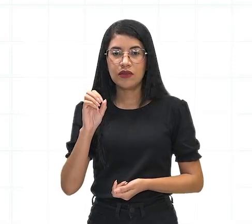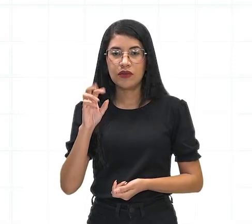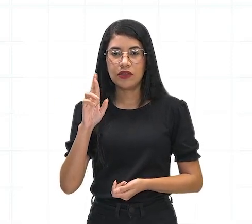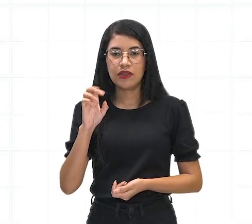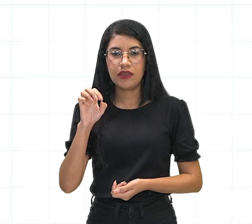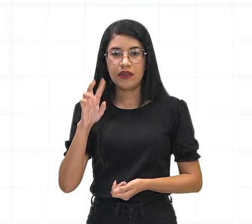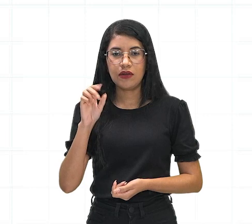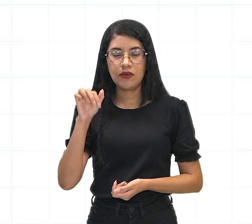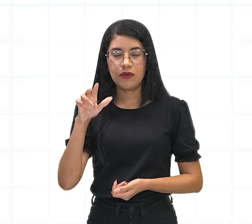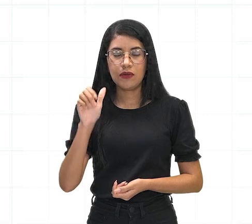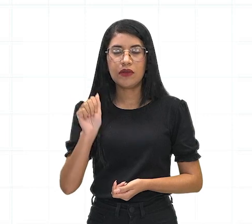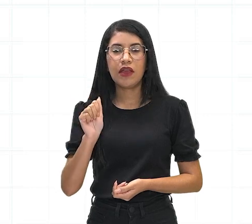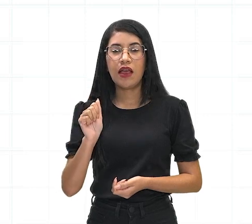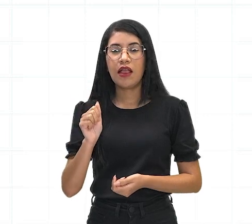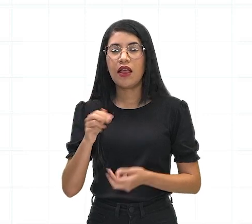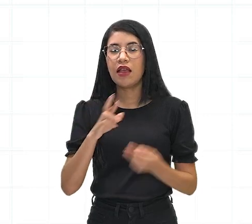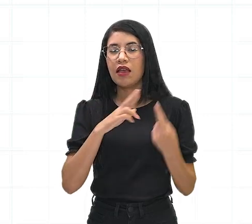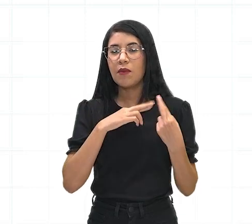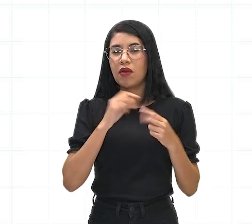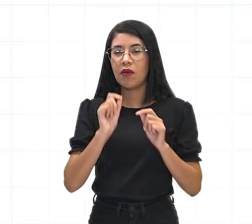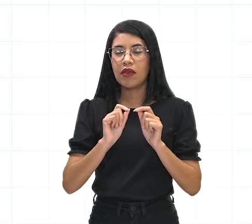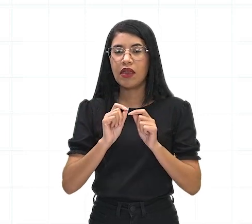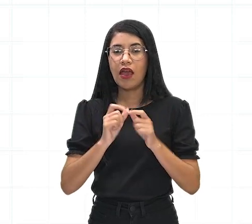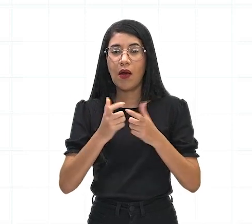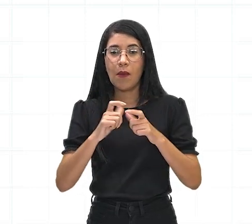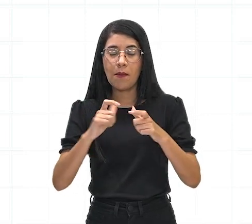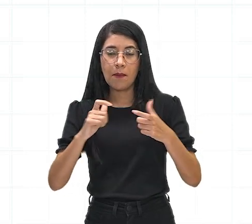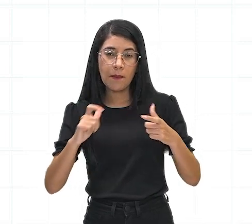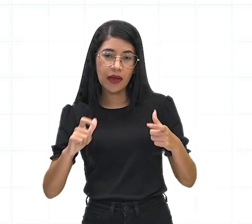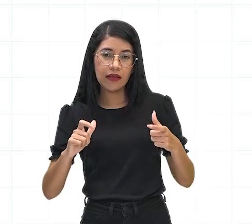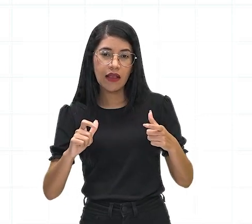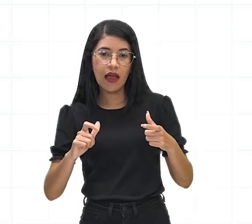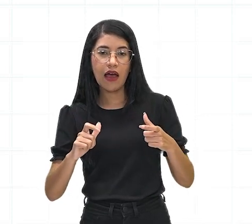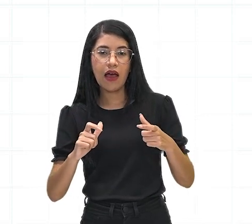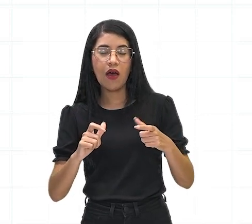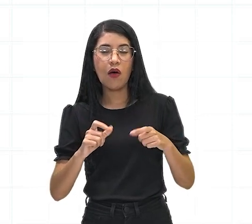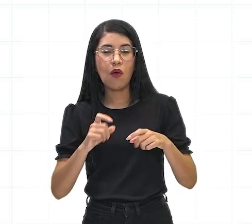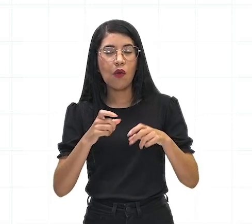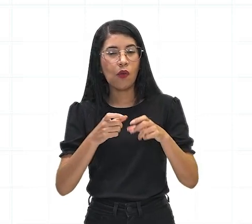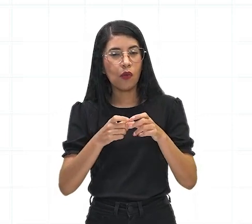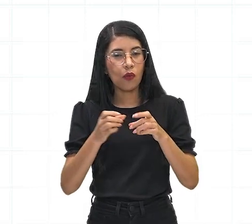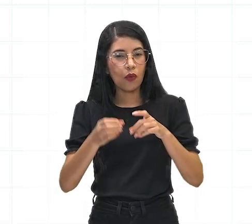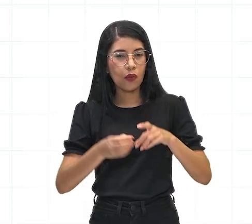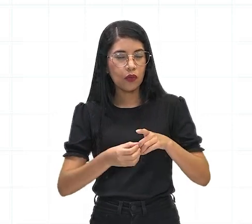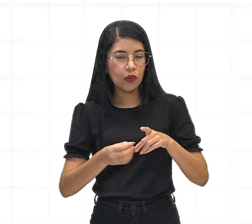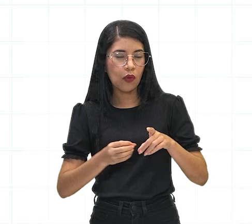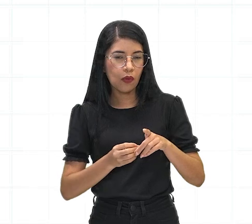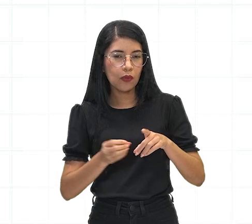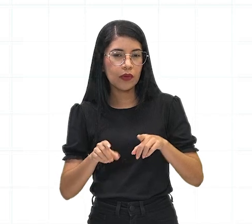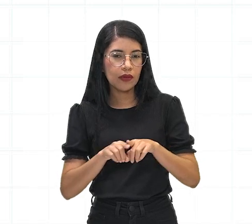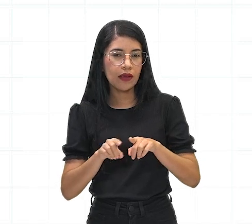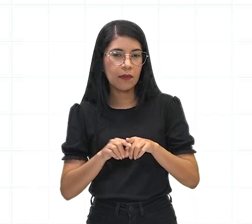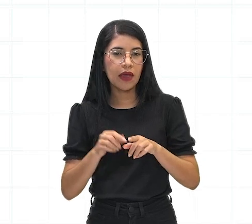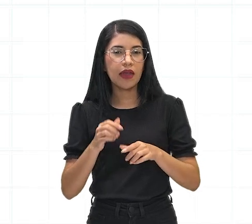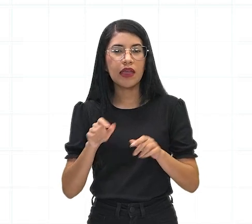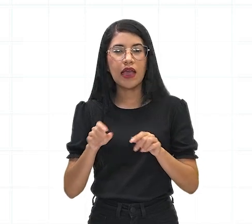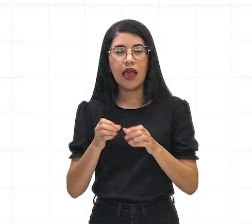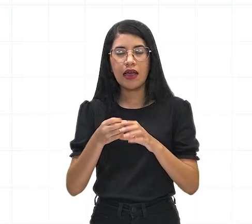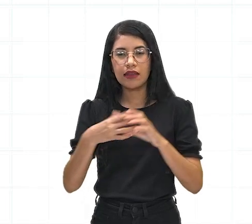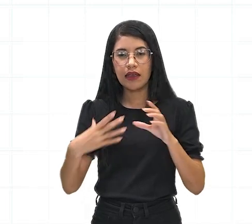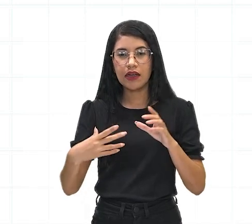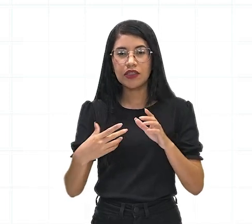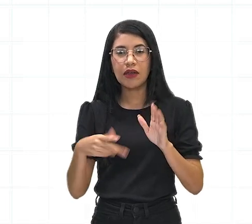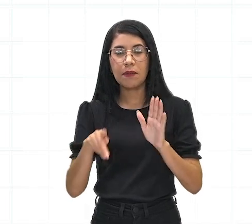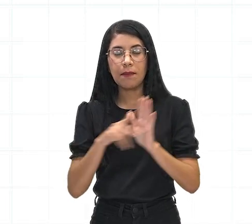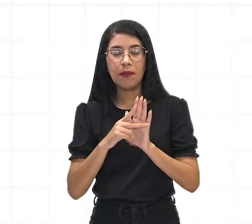principal responsável por promover o aumento dos órgãos genitais e o desenvolvimento de características